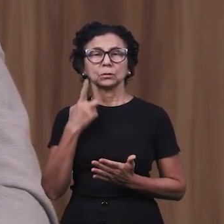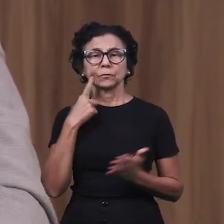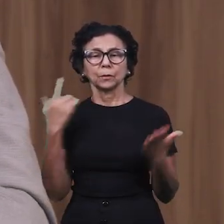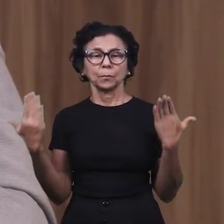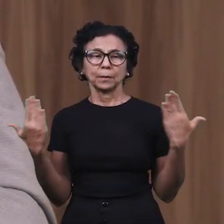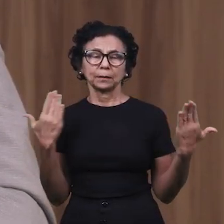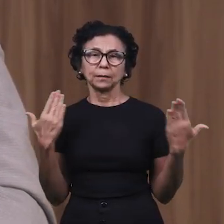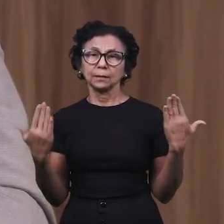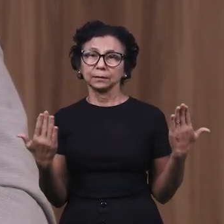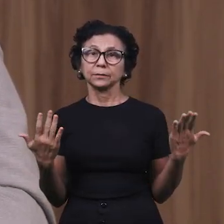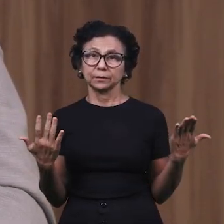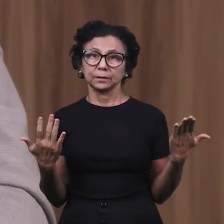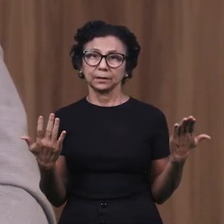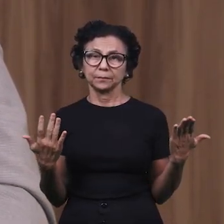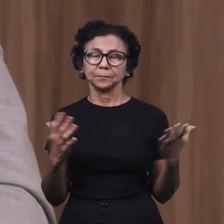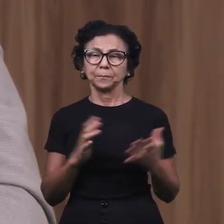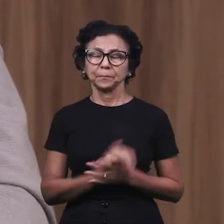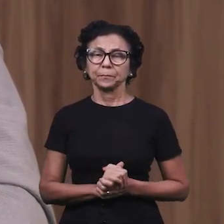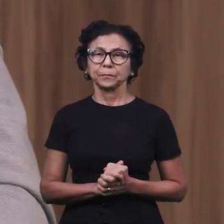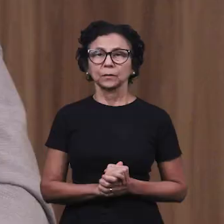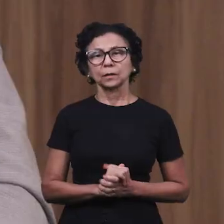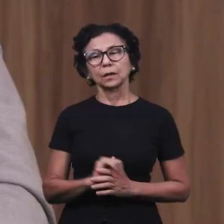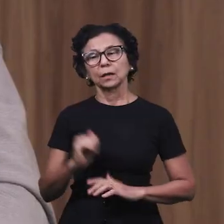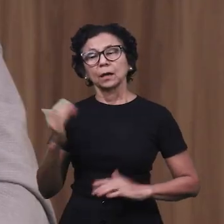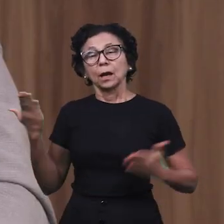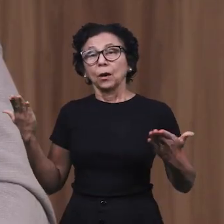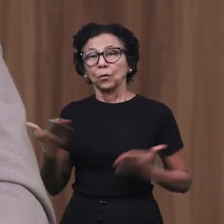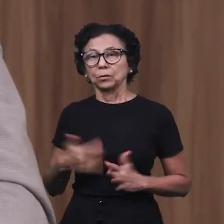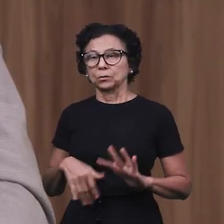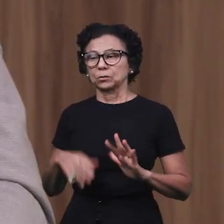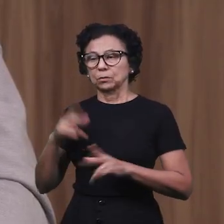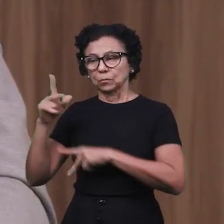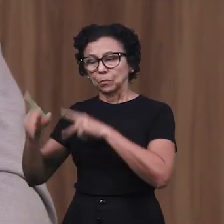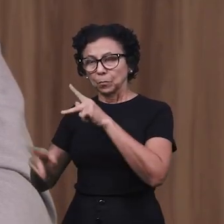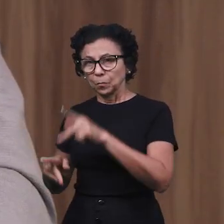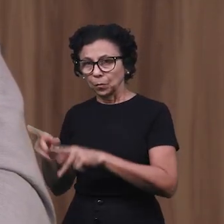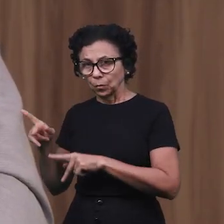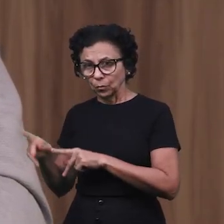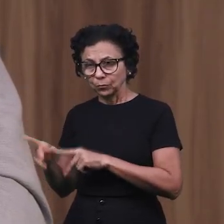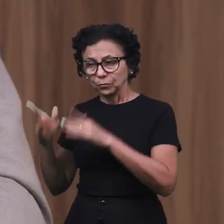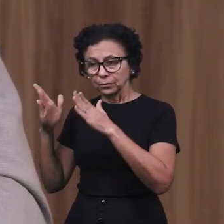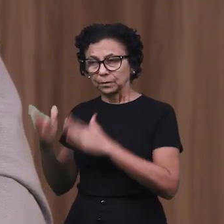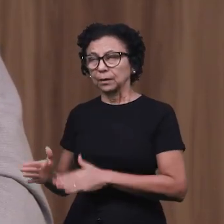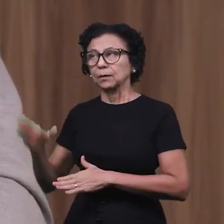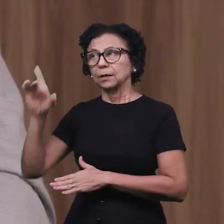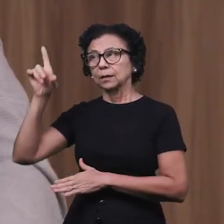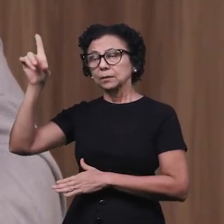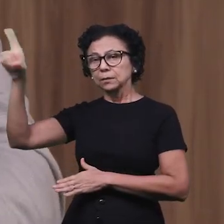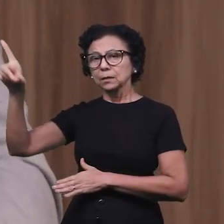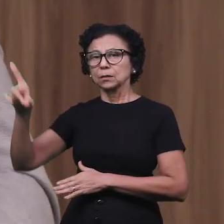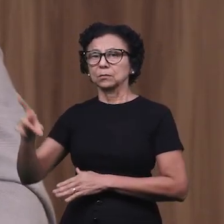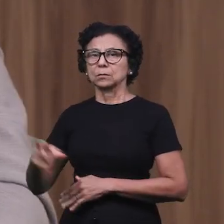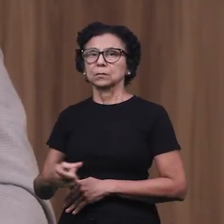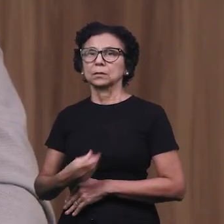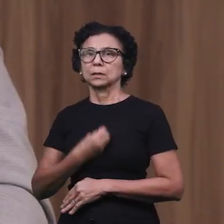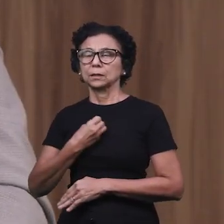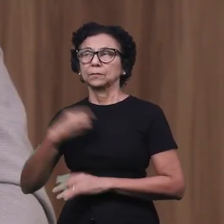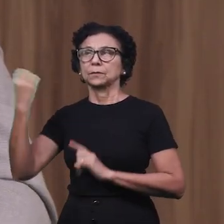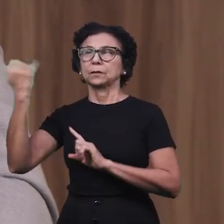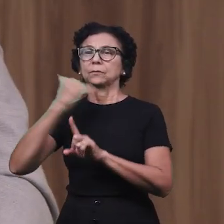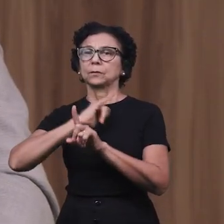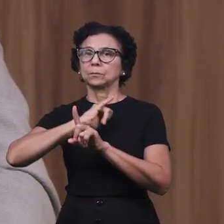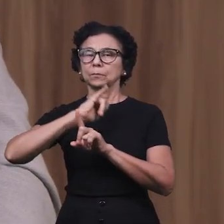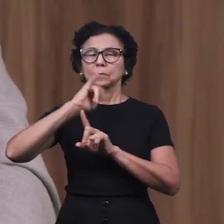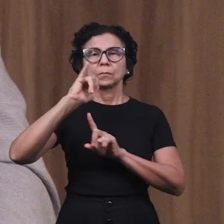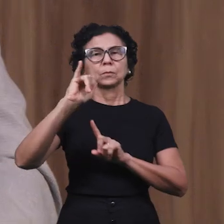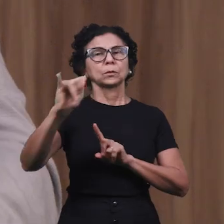inteiro, há uma igreja, há um povo que tem vivido a profecia. E a profecia é que